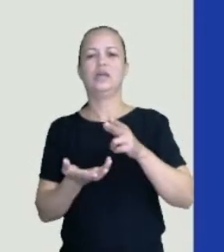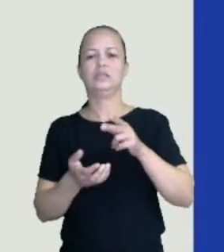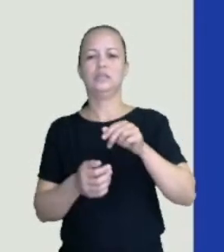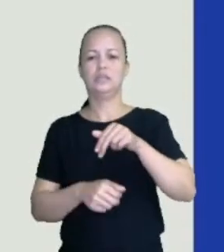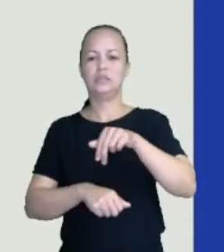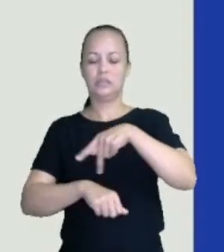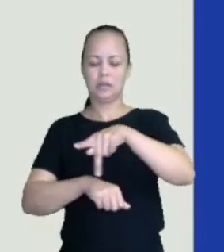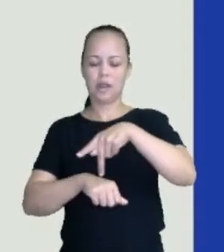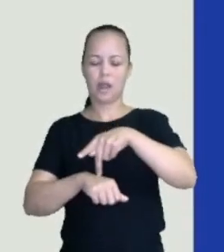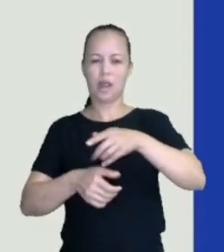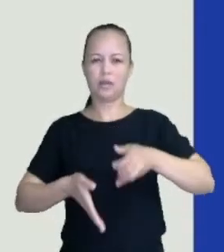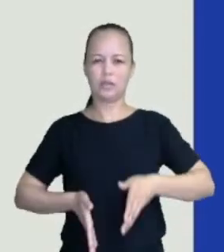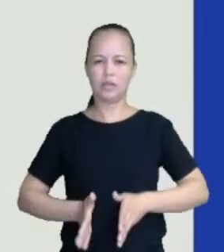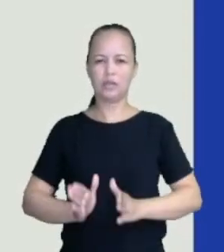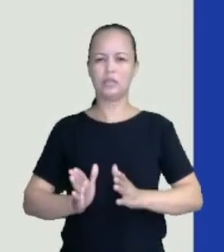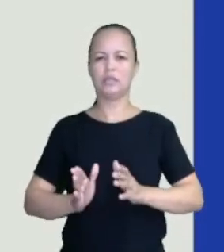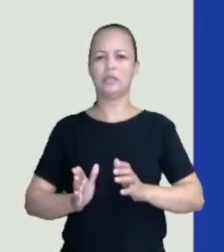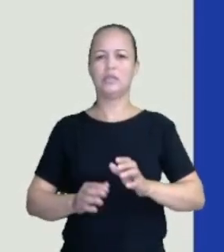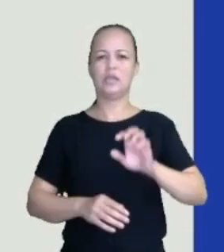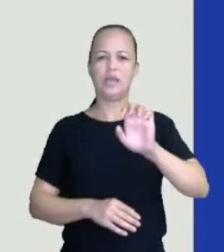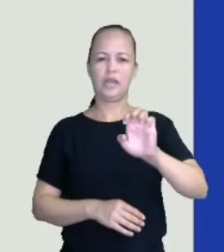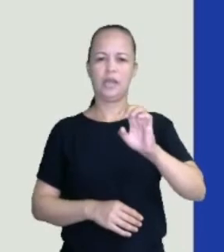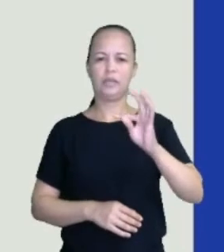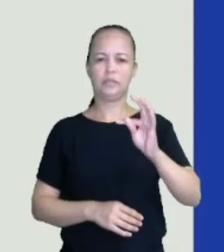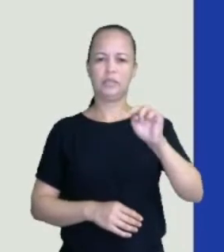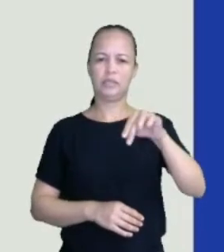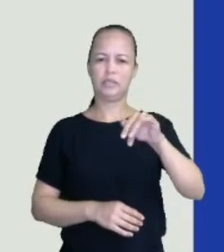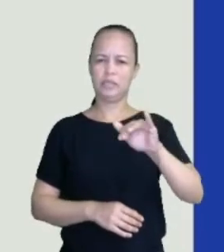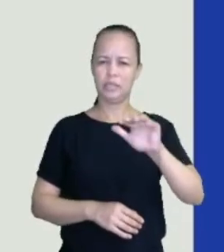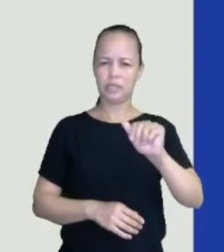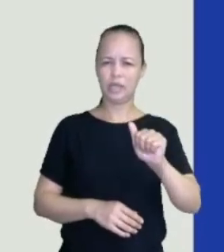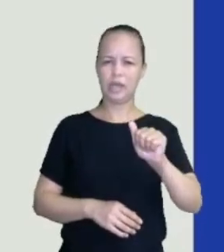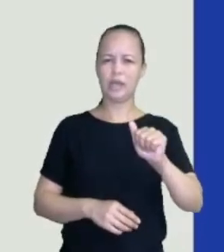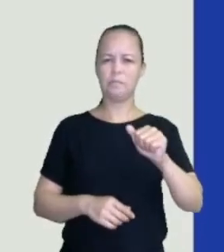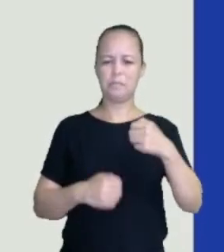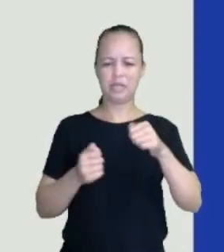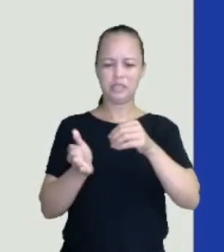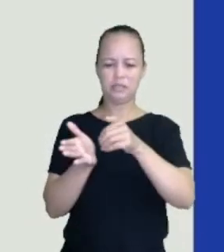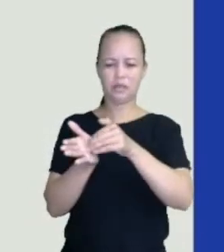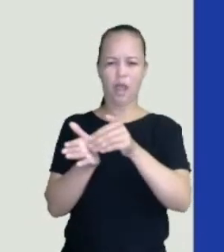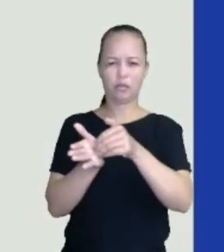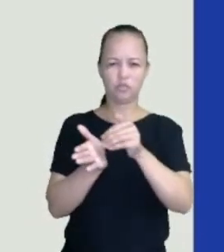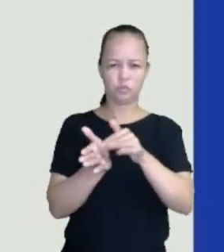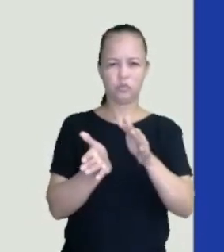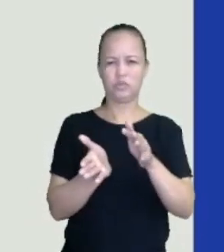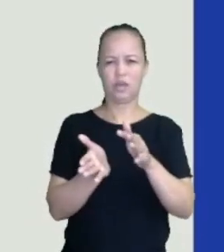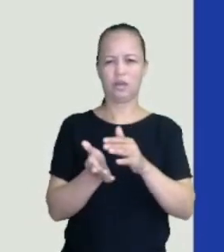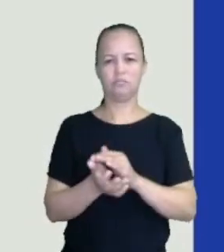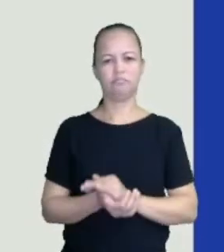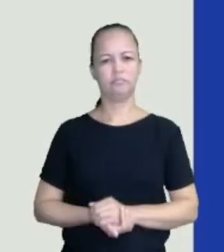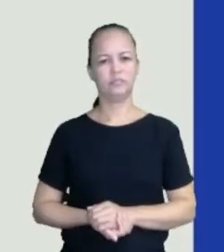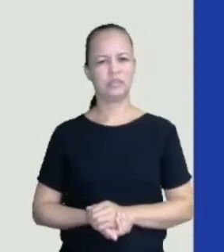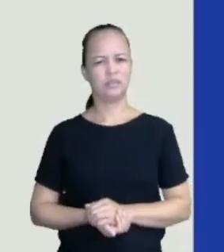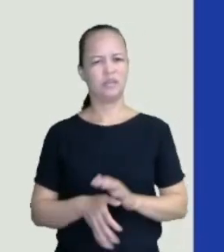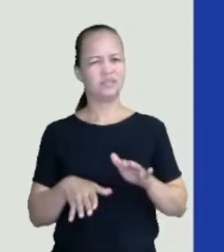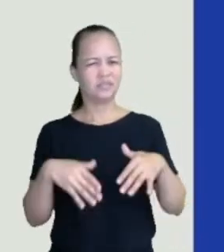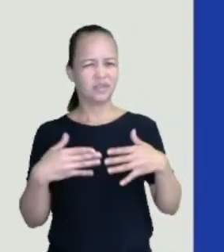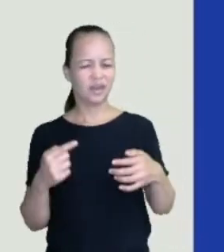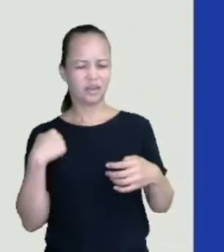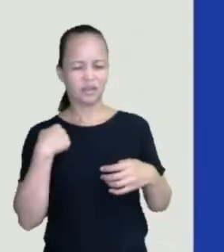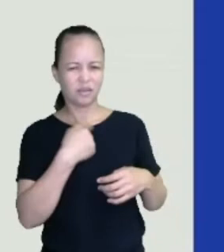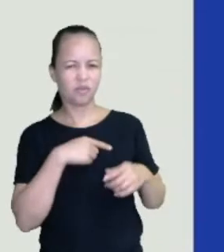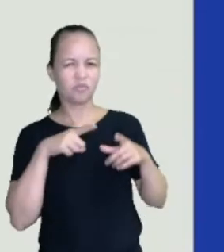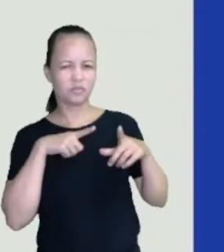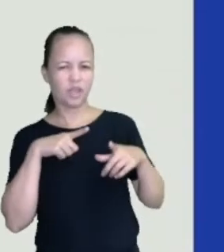eles têm que ir embora. Será que a gente tem esse direito de expulsar uma pessoa